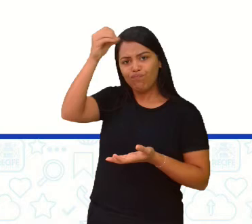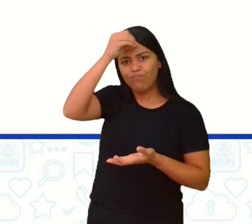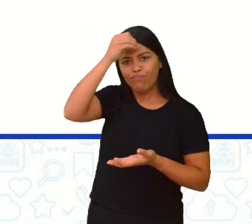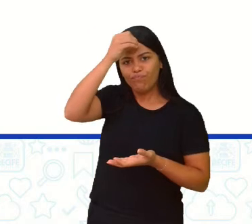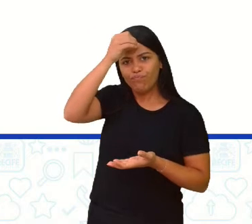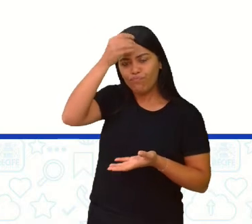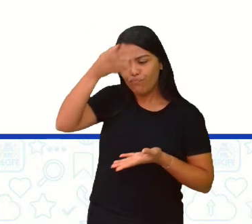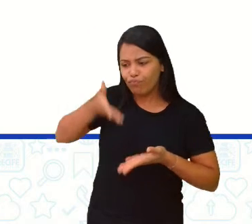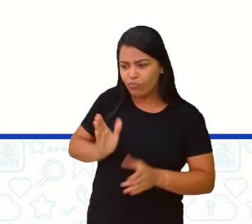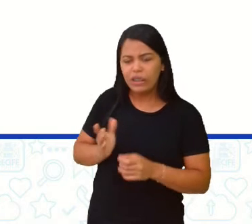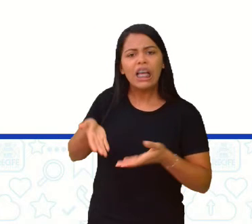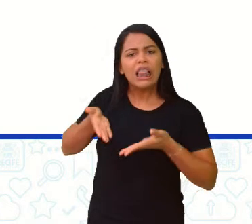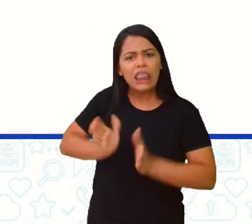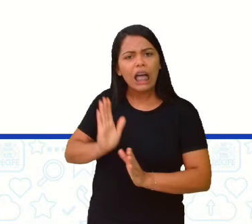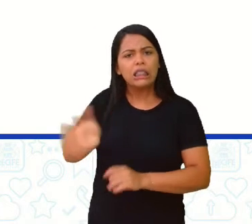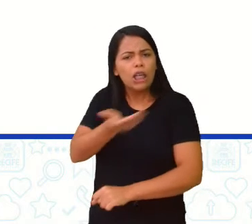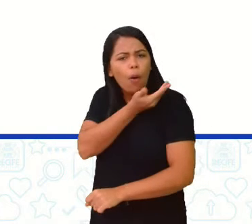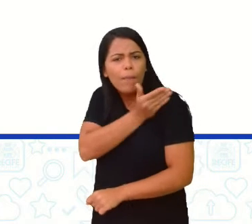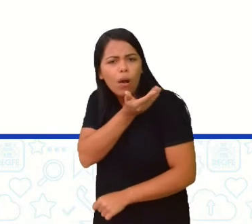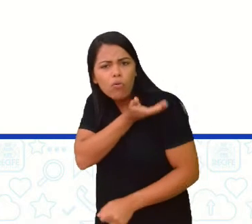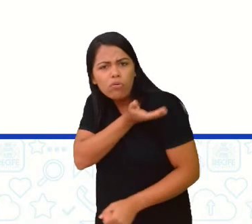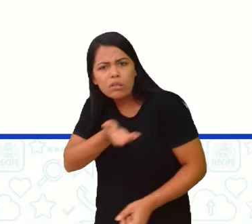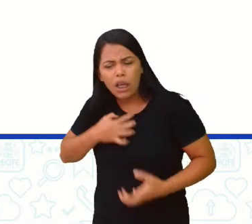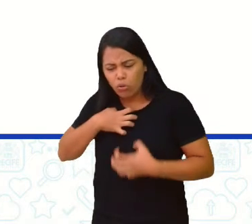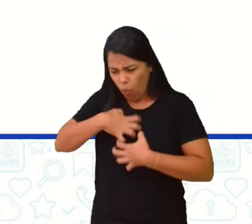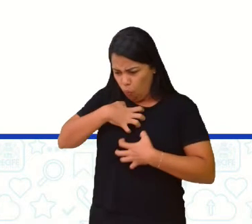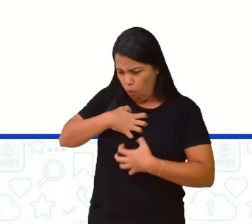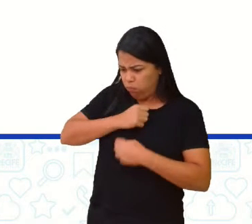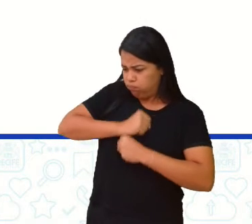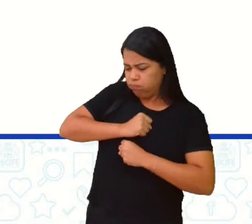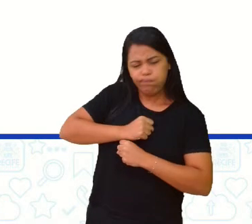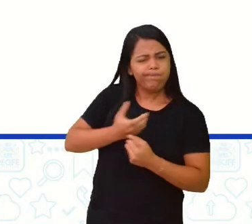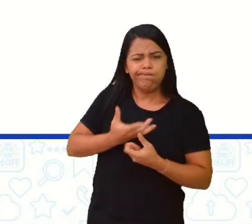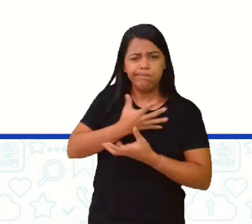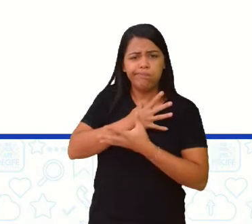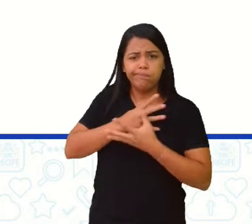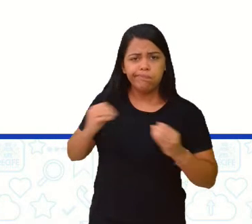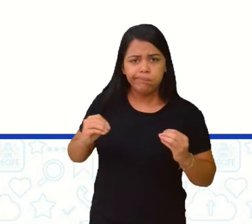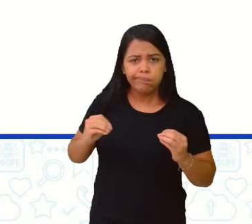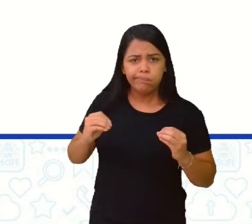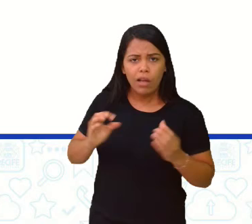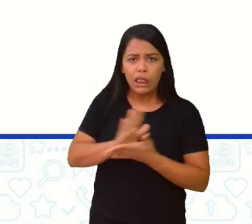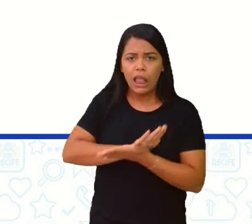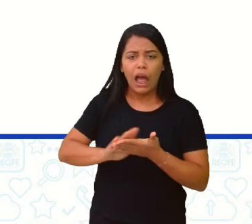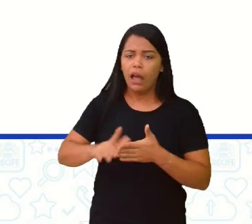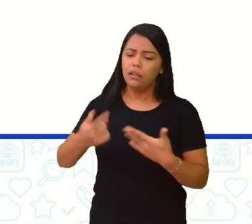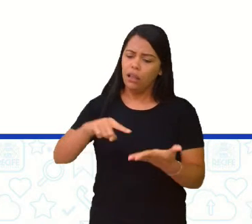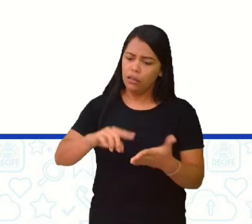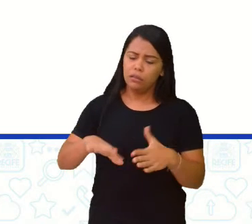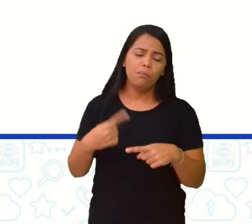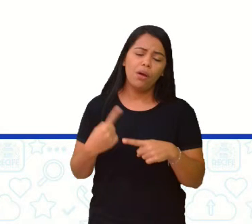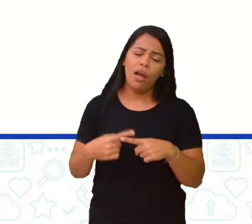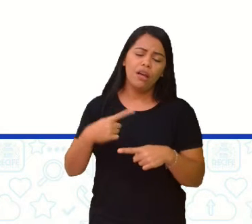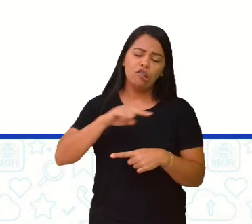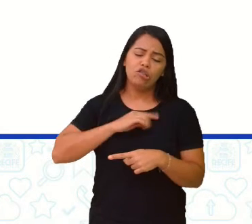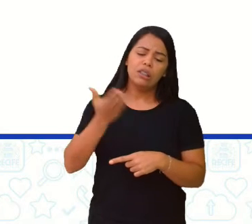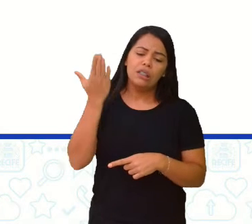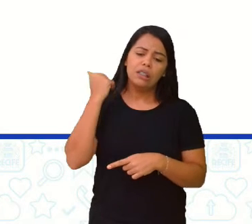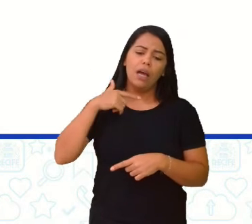nasce com preconceitos arraigados dentro de si, Essas coisas a gente sabe que são passadas por